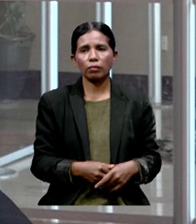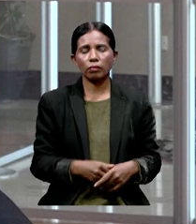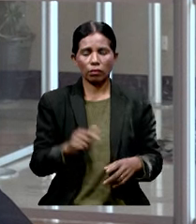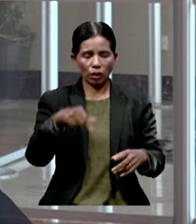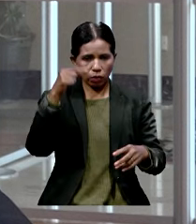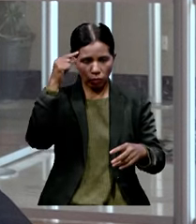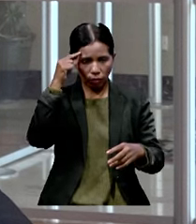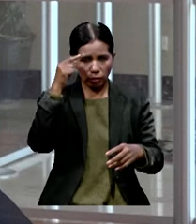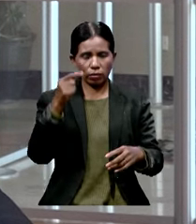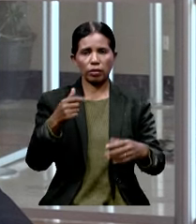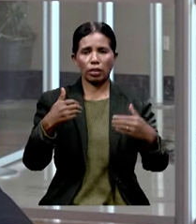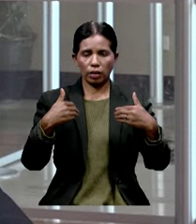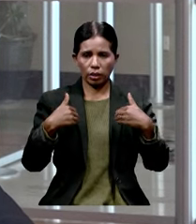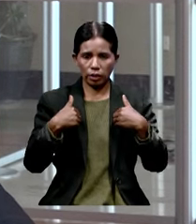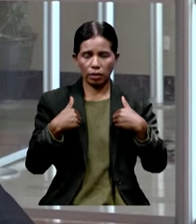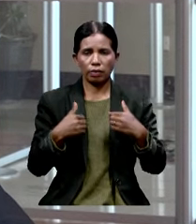governo sei